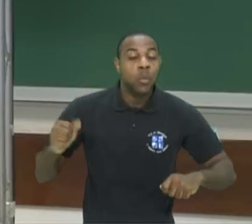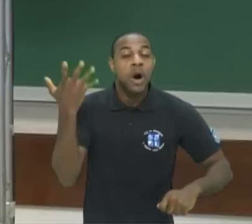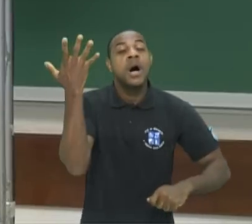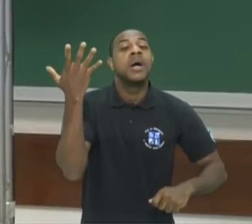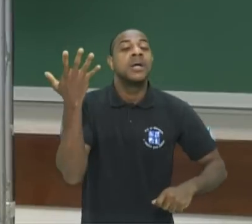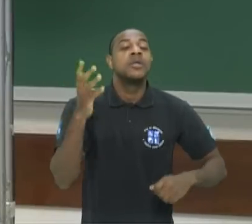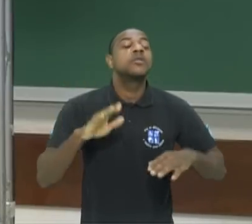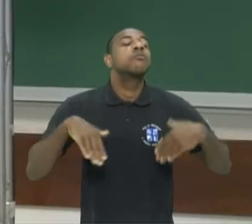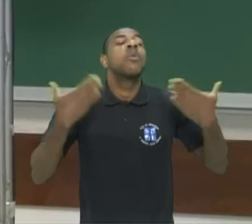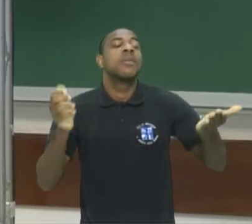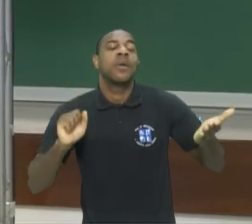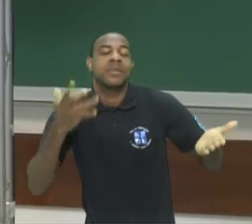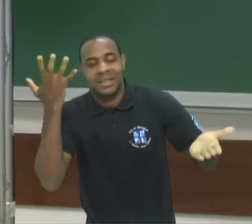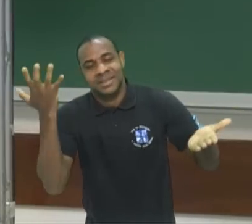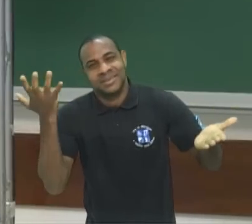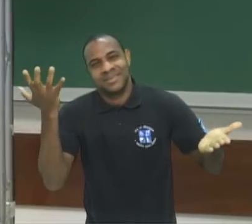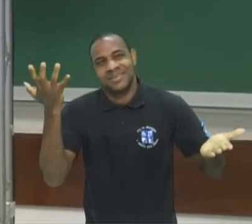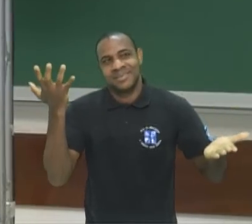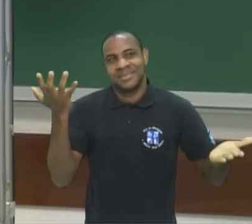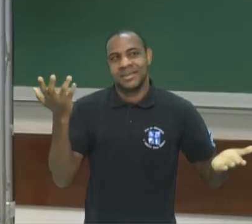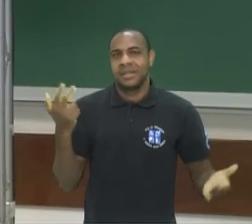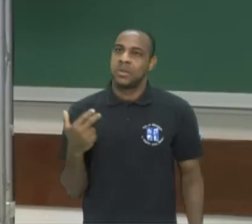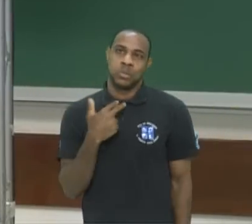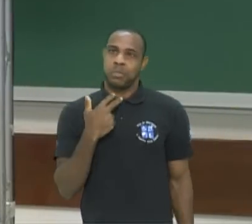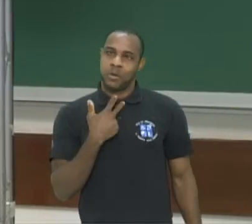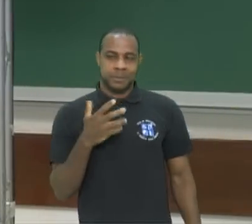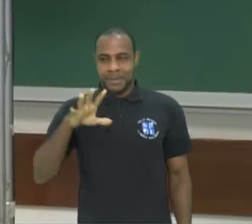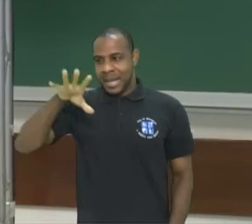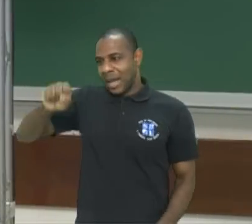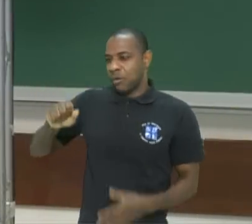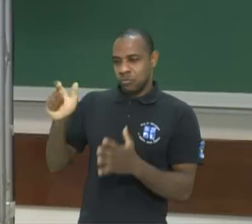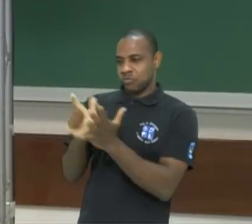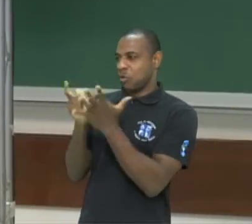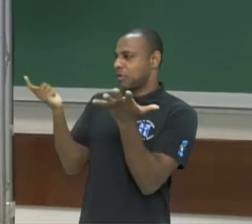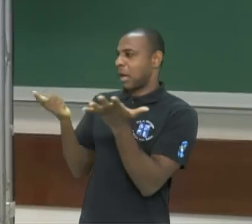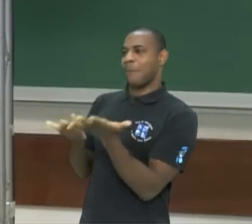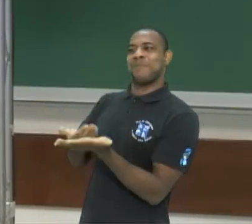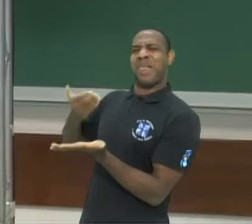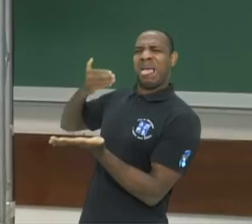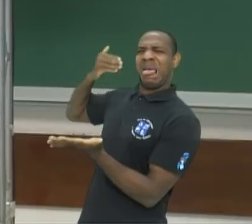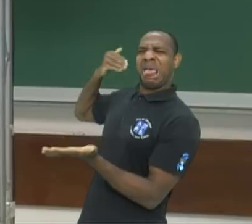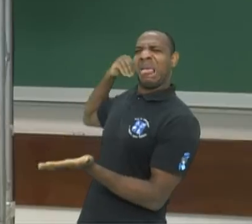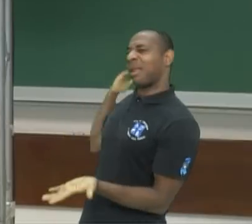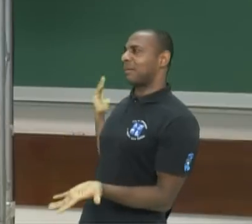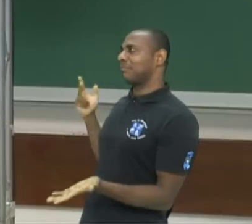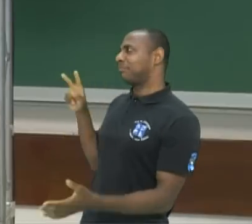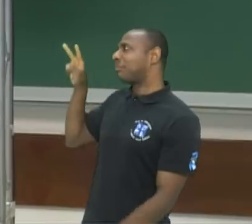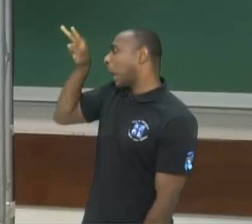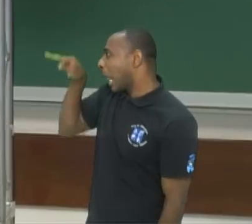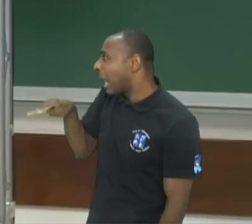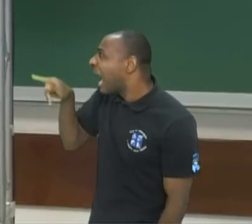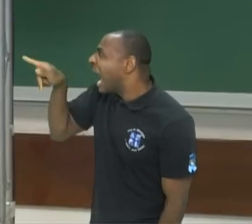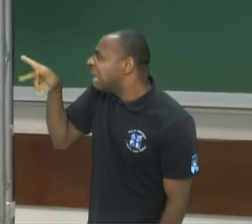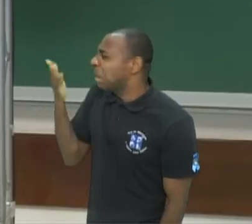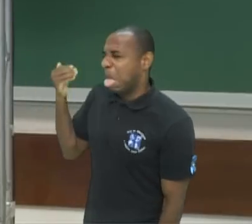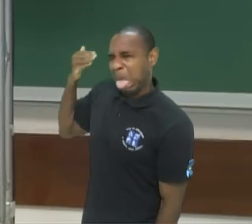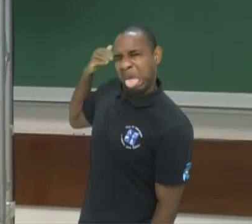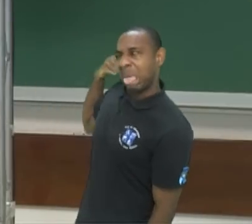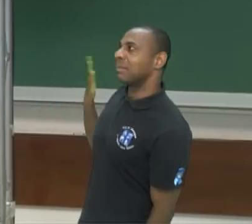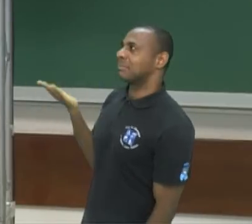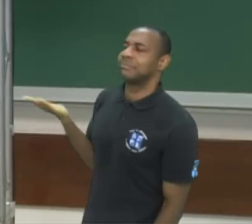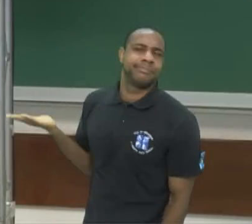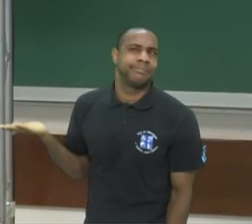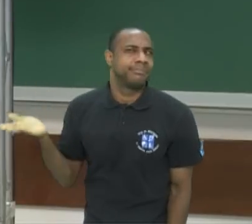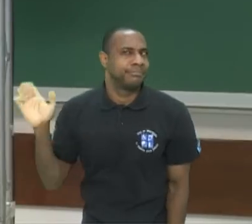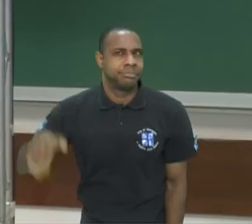lá um jornal do século XX, né, do século XIX e trazer para os nossos dias de hoje. Então, eu tenho que ter noção disso. Então, a data